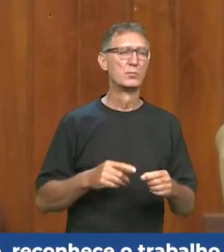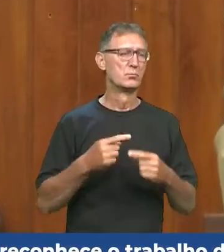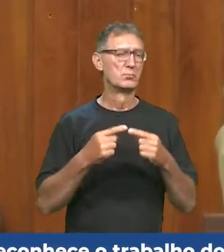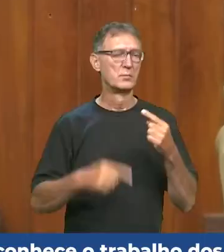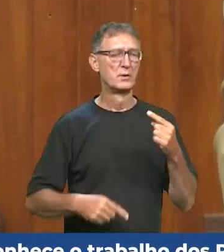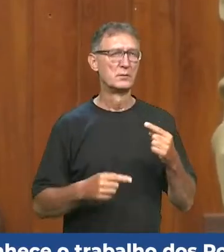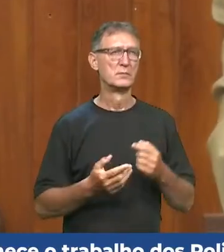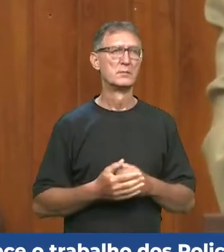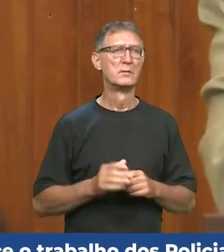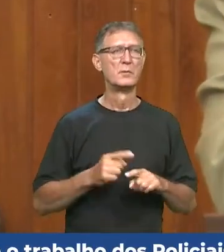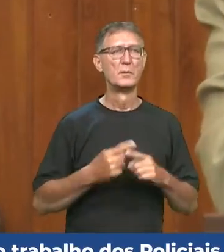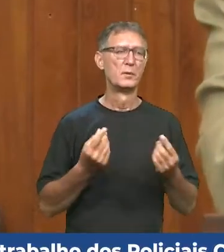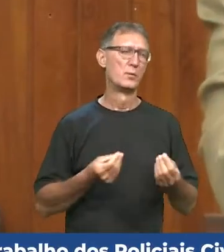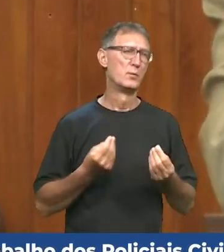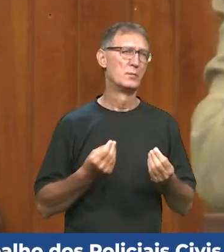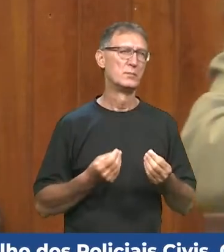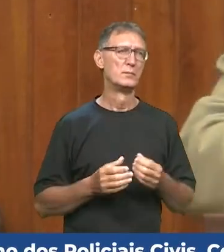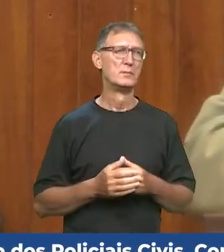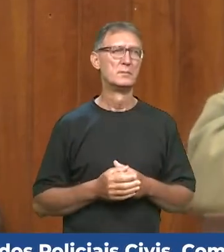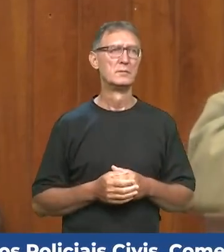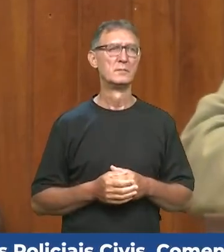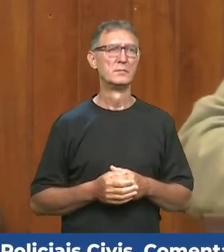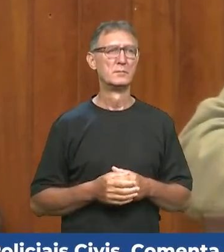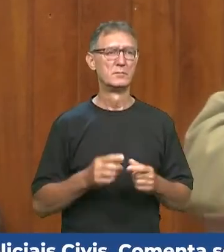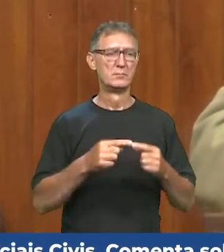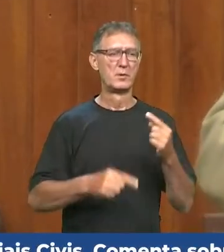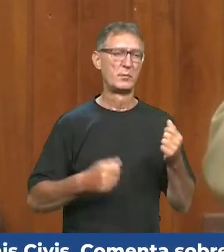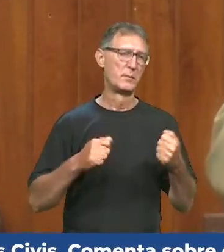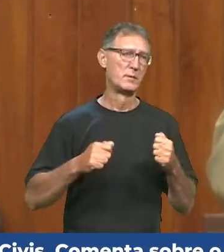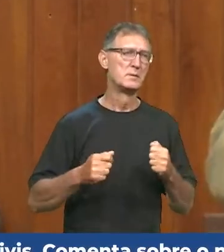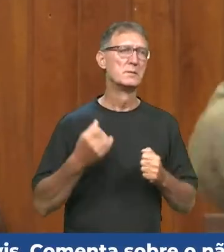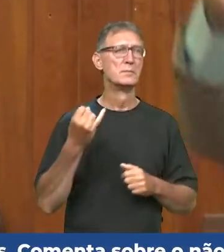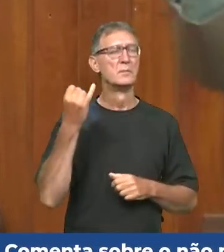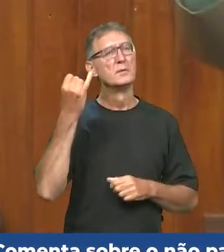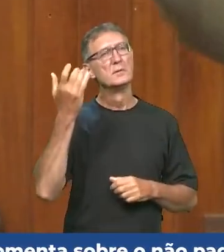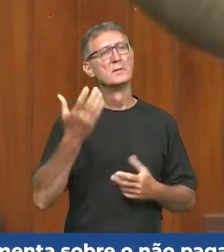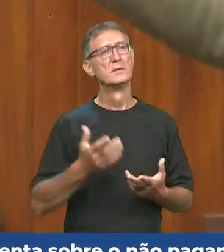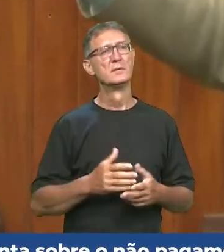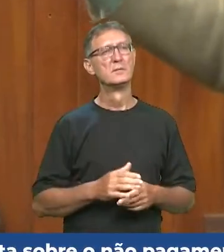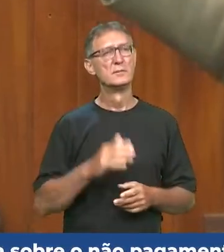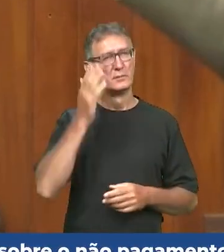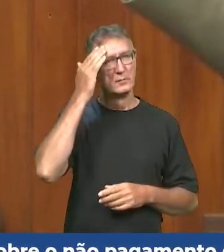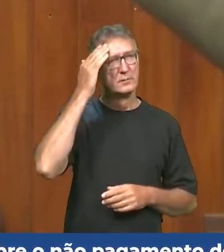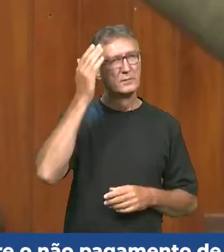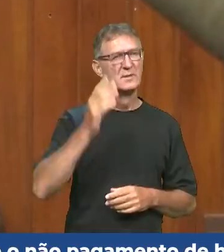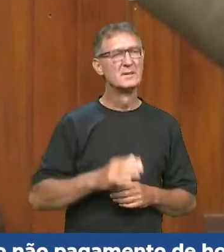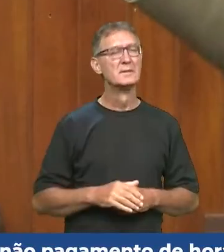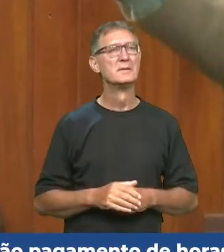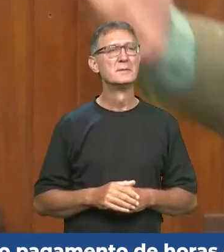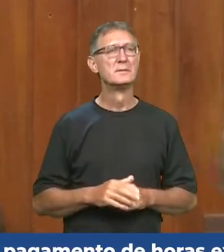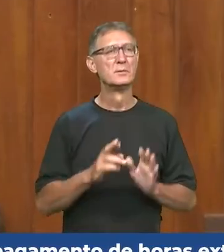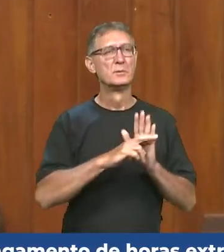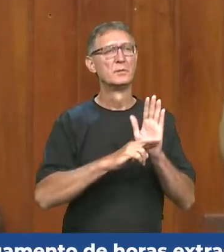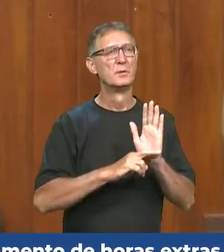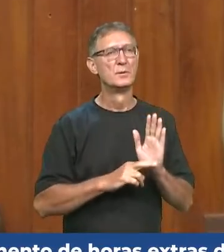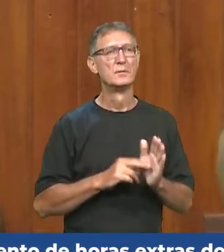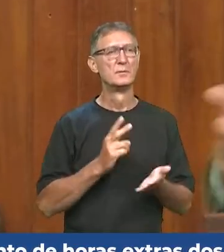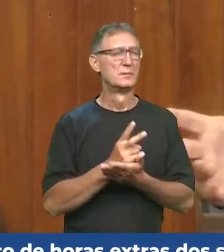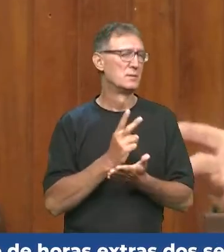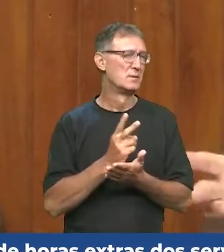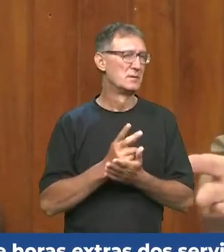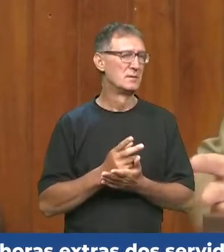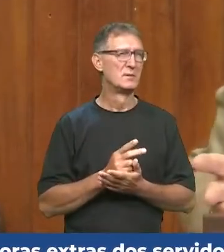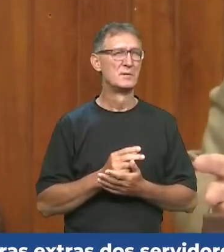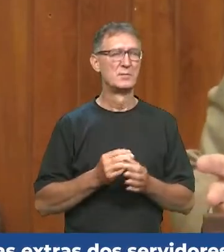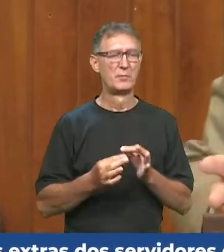momento, mas jamais me posicionei de forma contrária da necessidade, até porque sei que as demandas aqui são